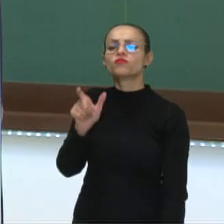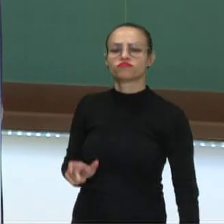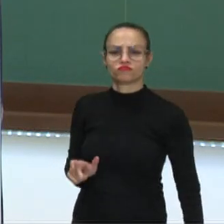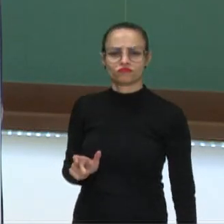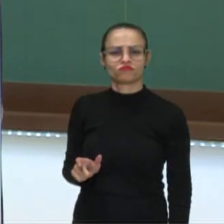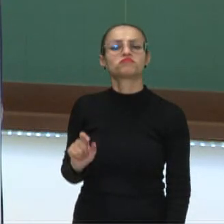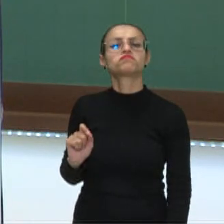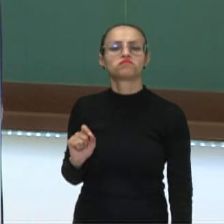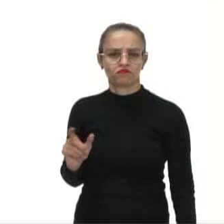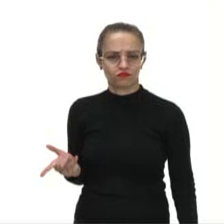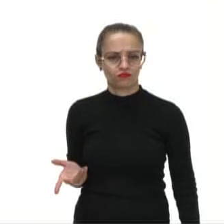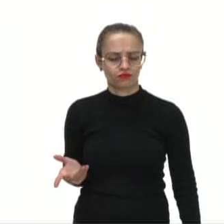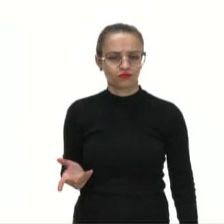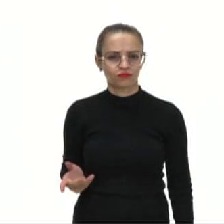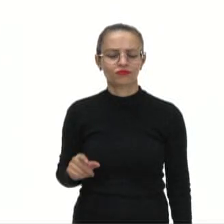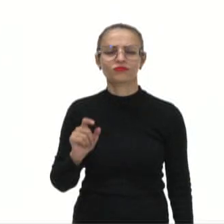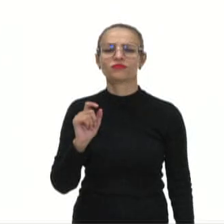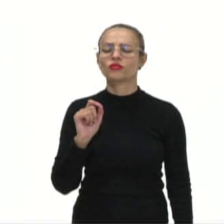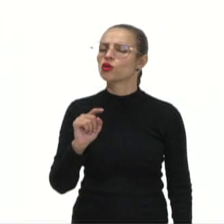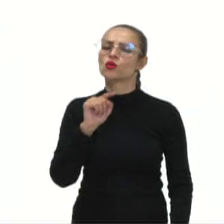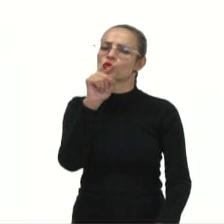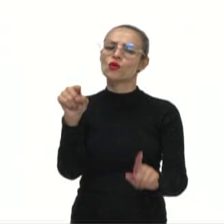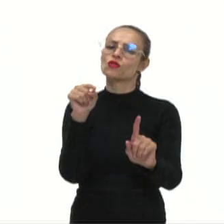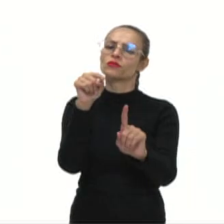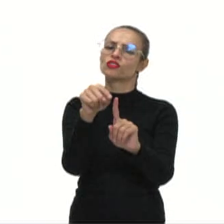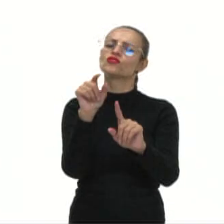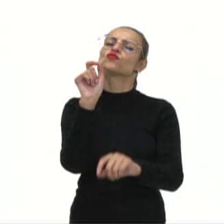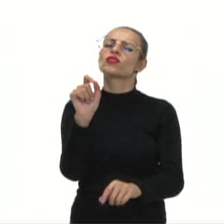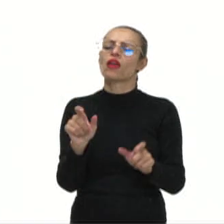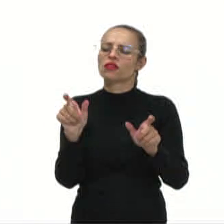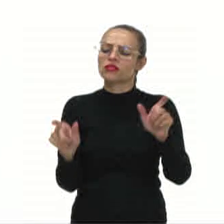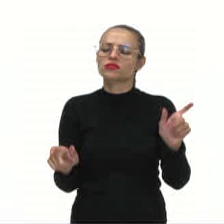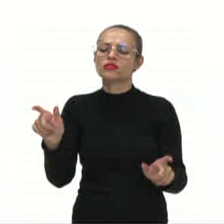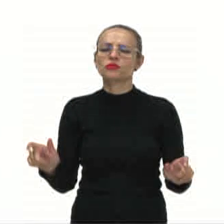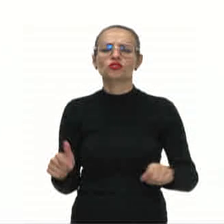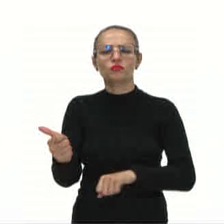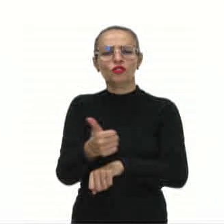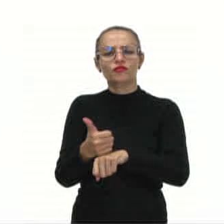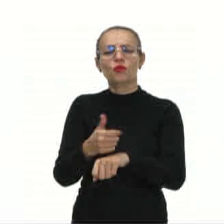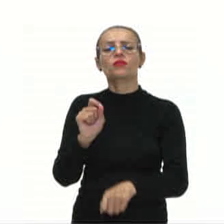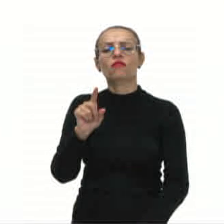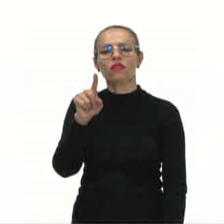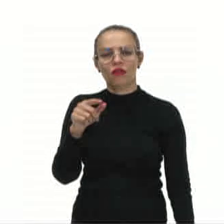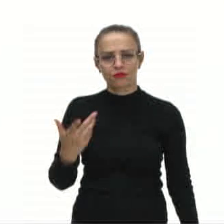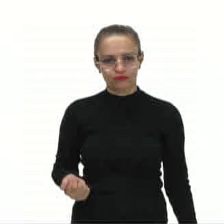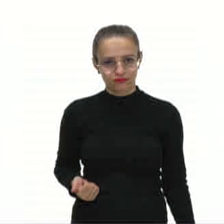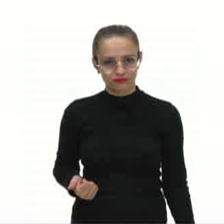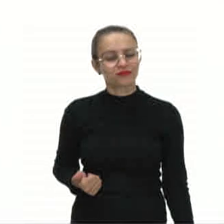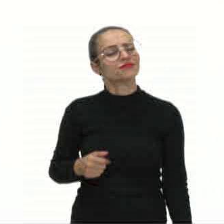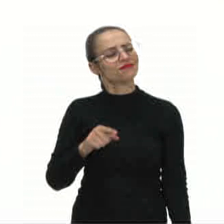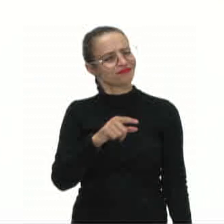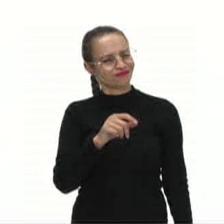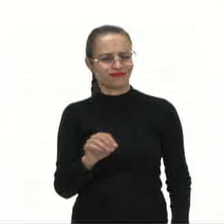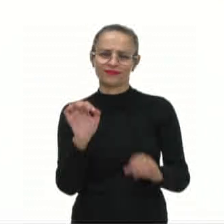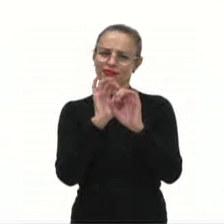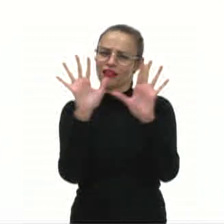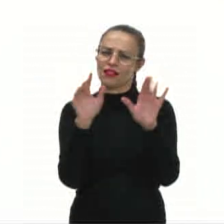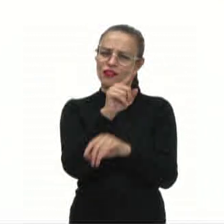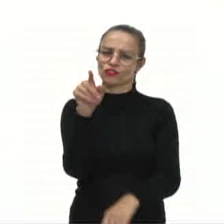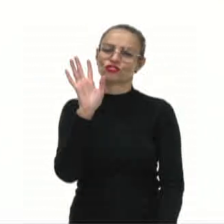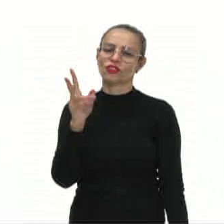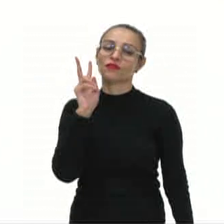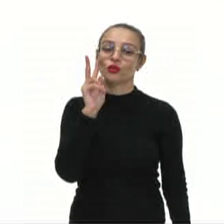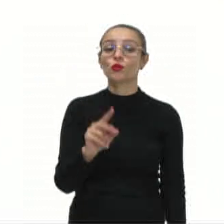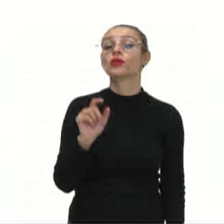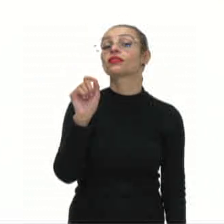Profissional. Qual é a finalidade e quem são esses profissionais? Claro que você já deve ter visto que são